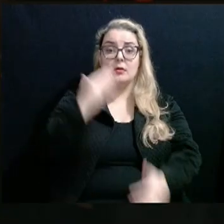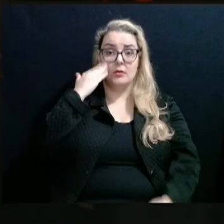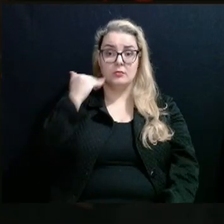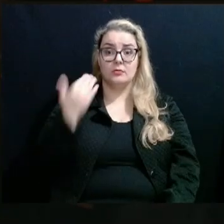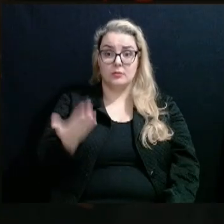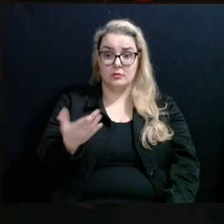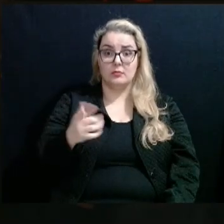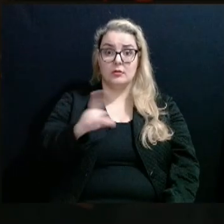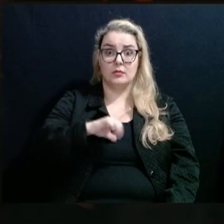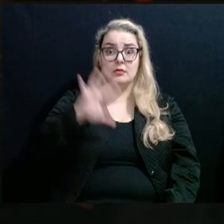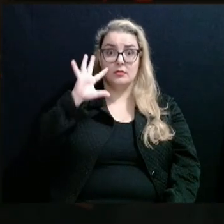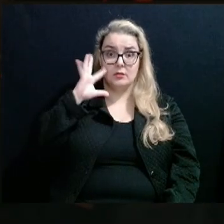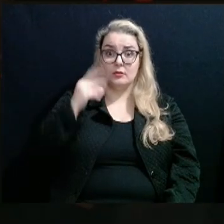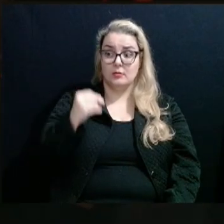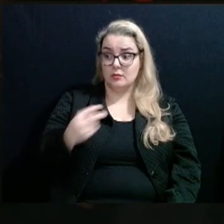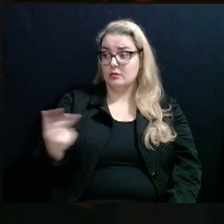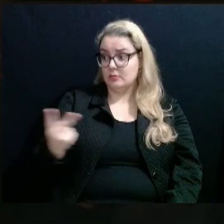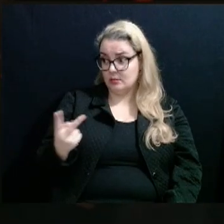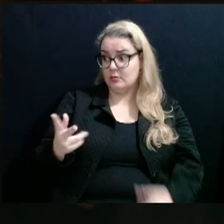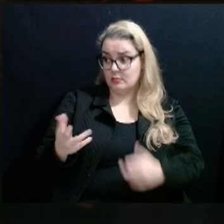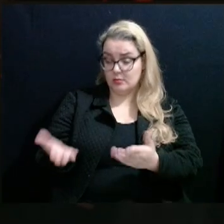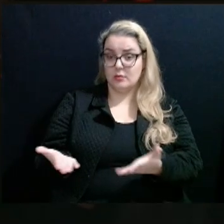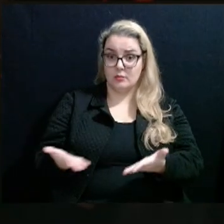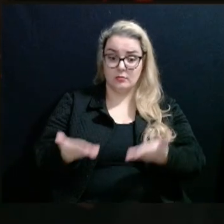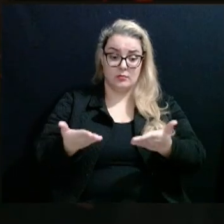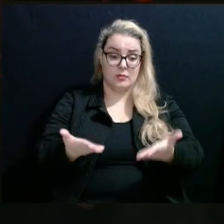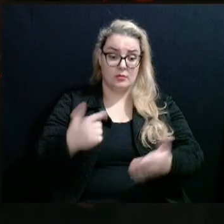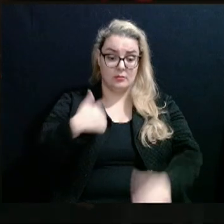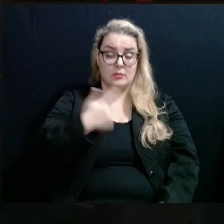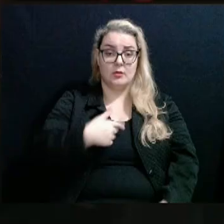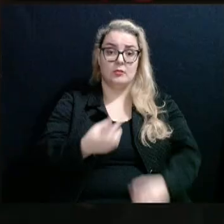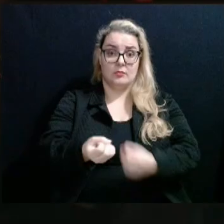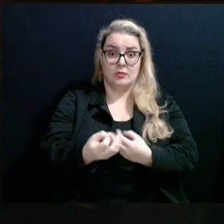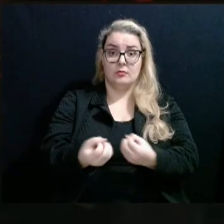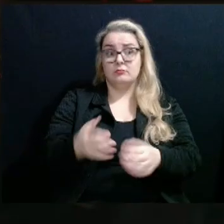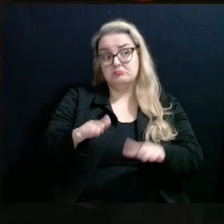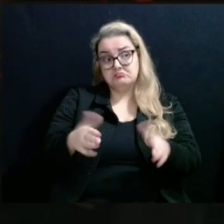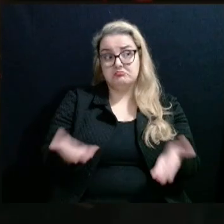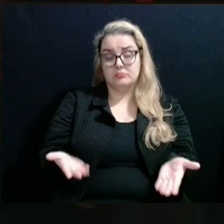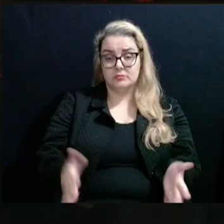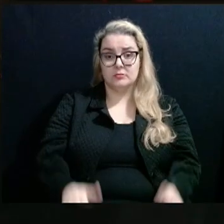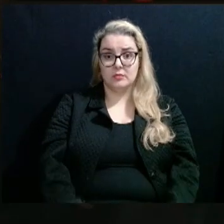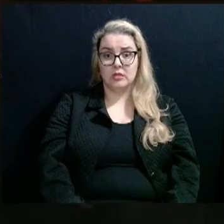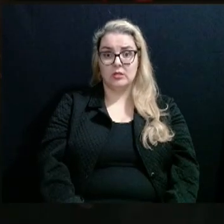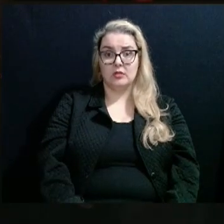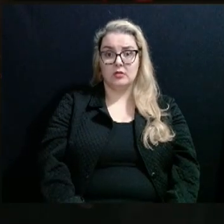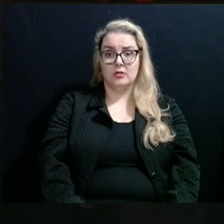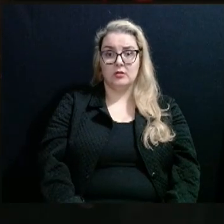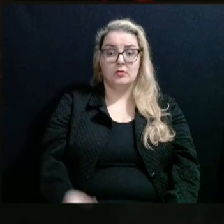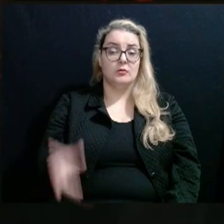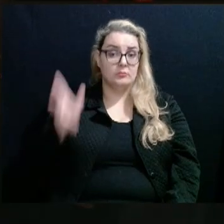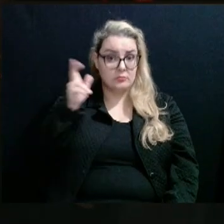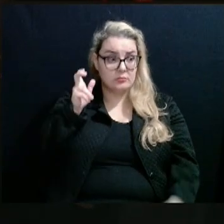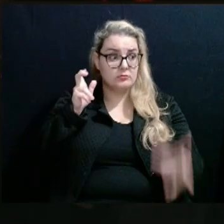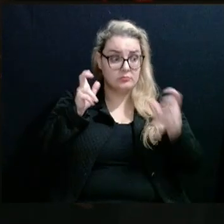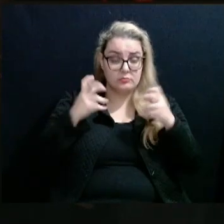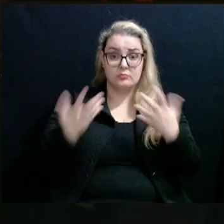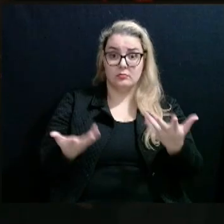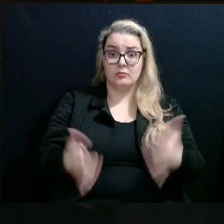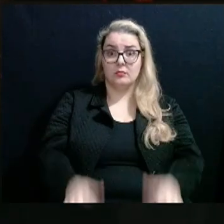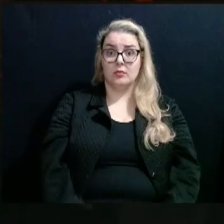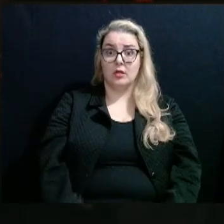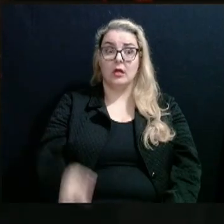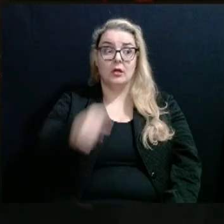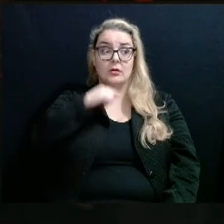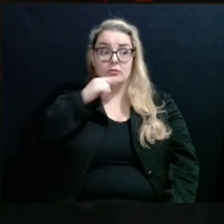igual vocês duas, que trazem para a gente informações que, de repente, aquilo que você queria ouvir, aquela dúvida que você tinha, e que